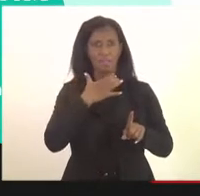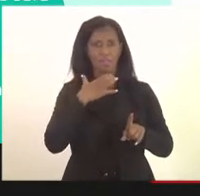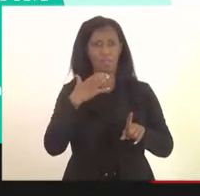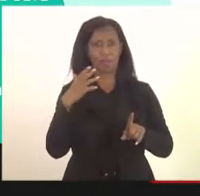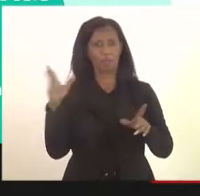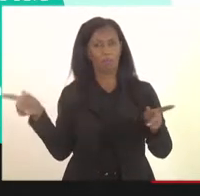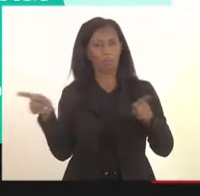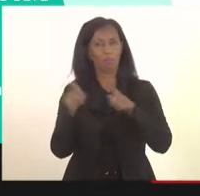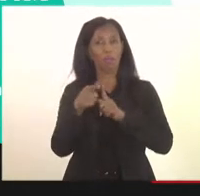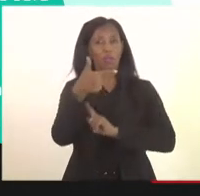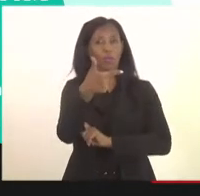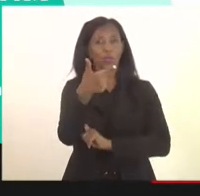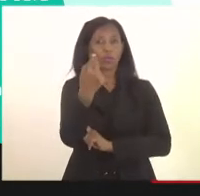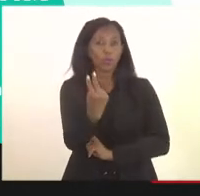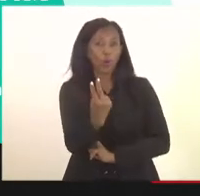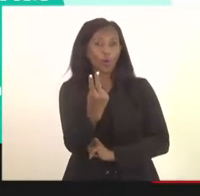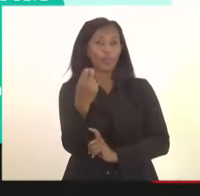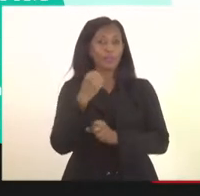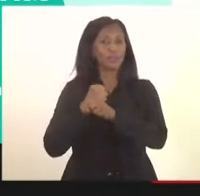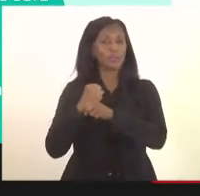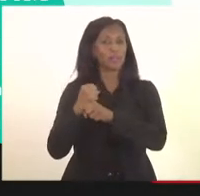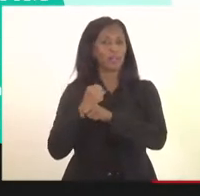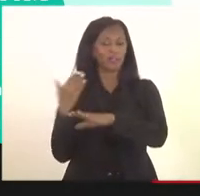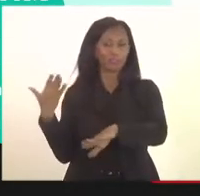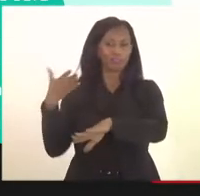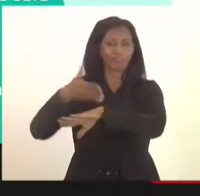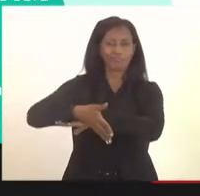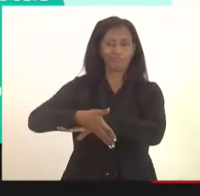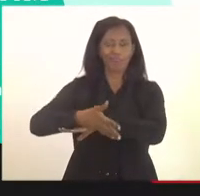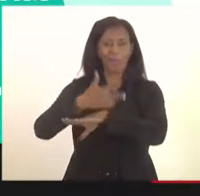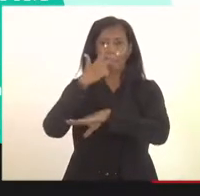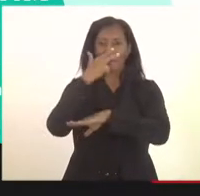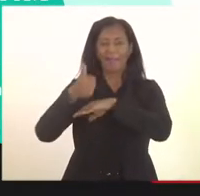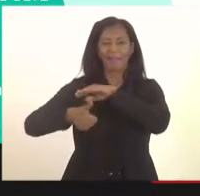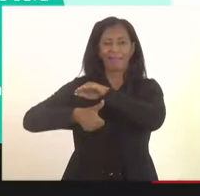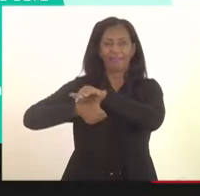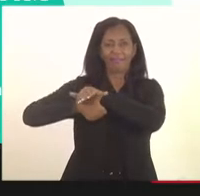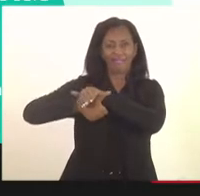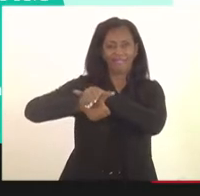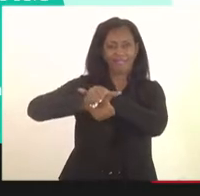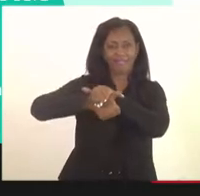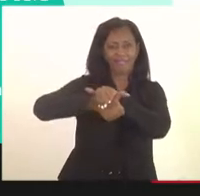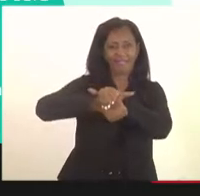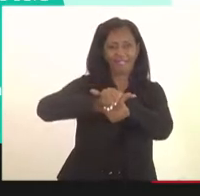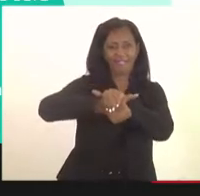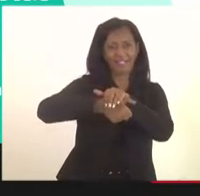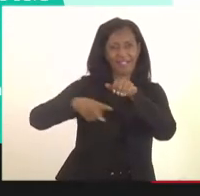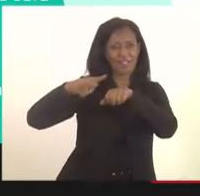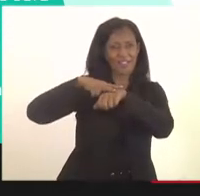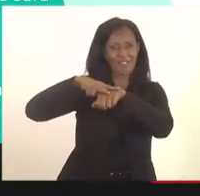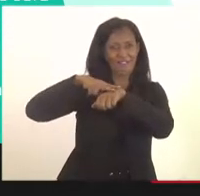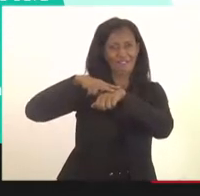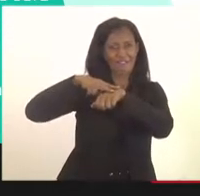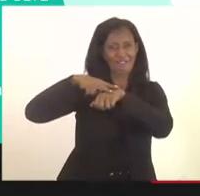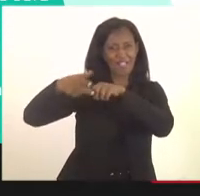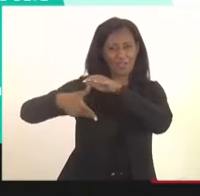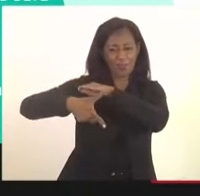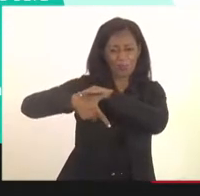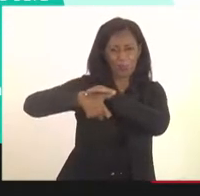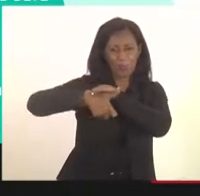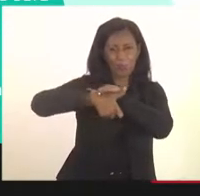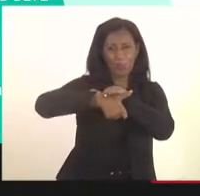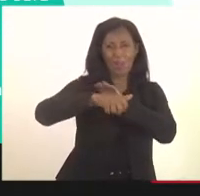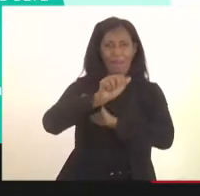2 anos que nós entramos no ativo de Tartaruga Verde e no módulo 3 de Espadarte. Foi quando a ANP efetivamente